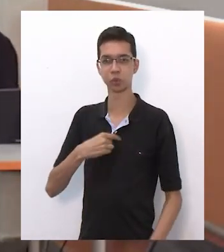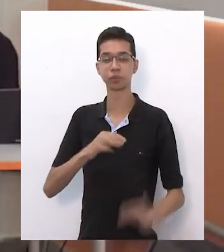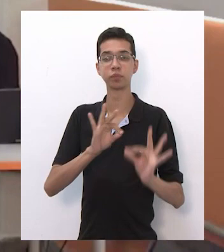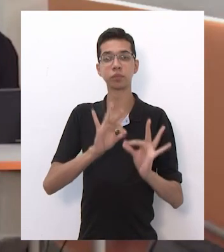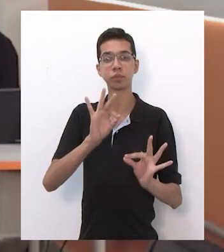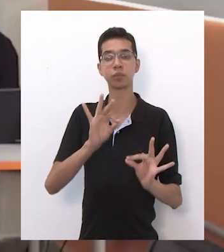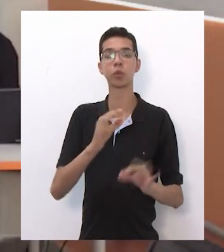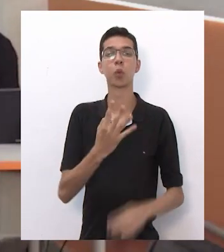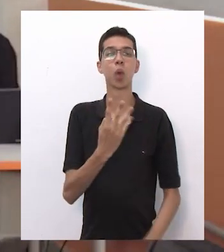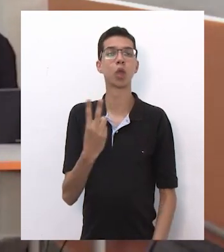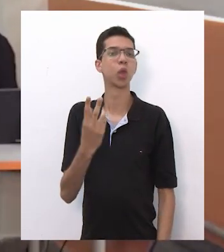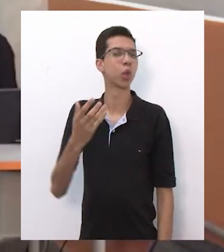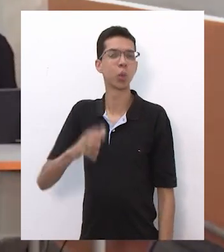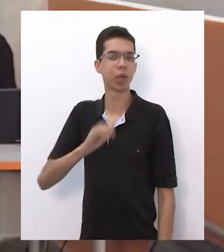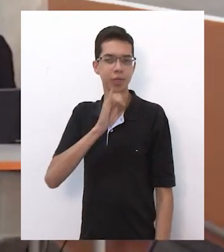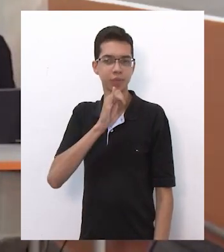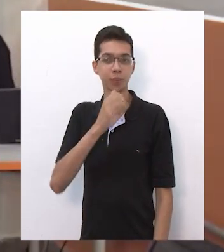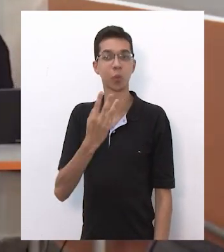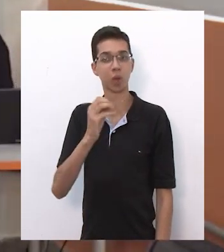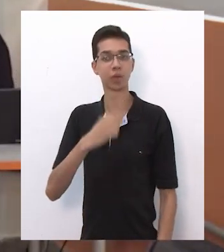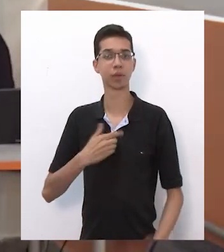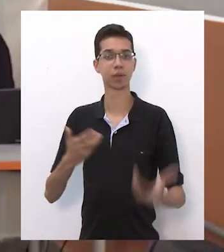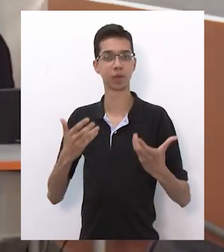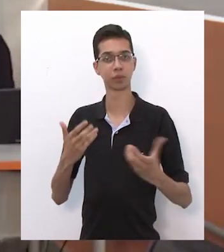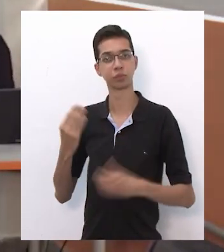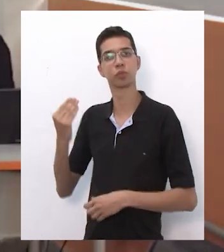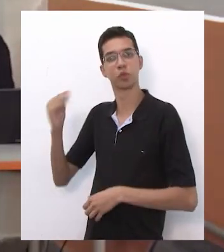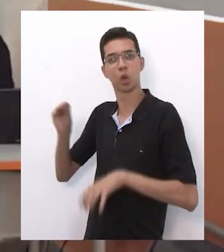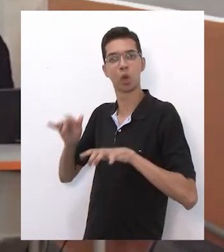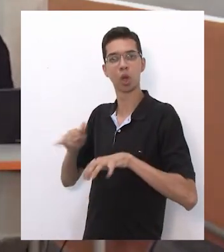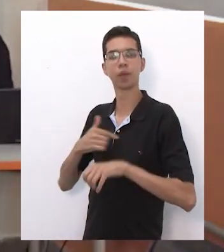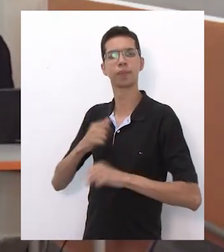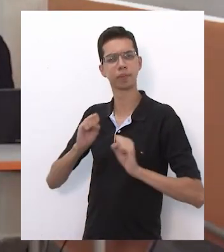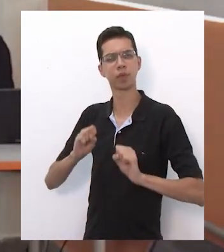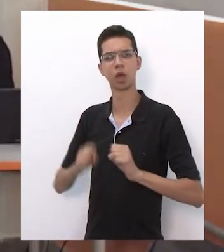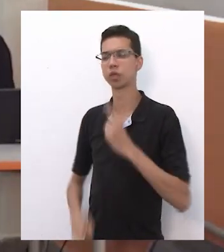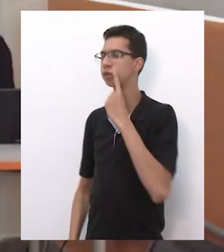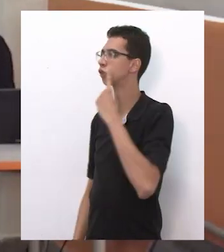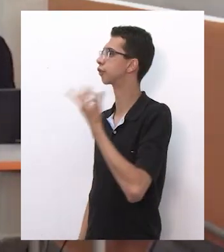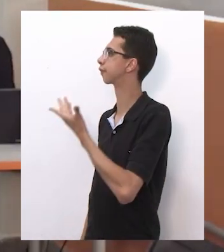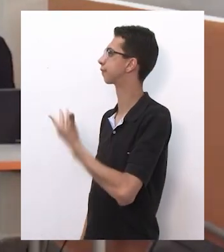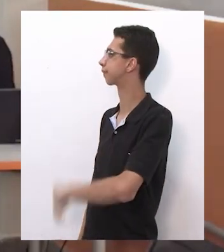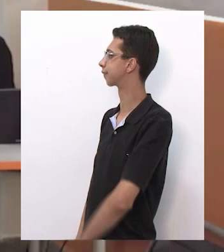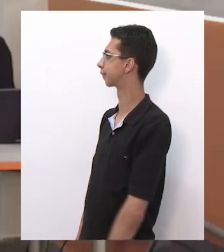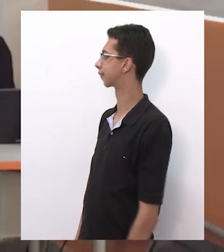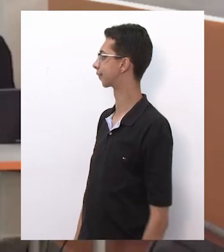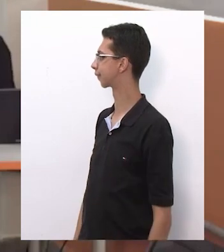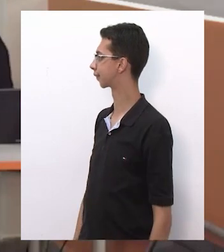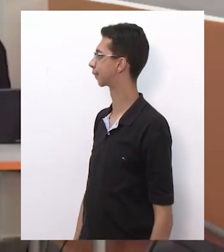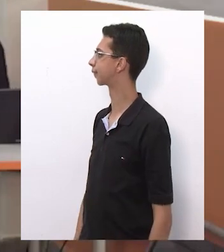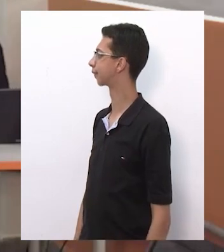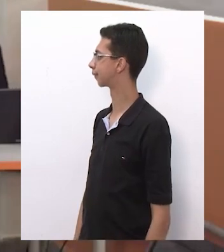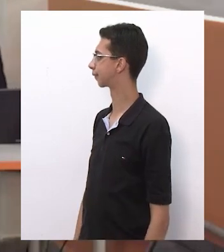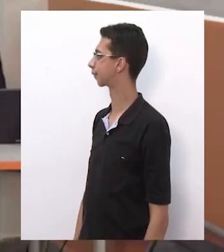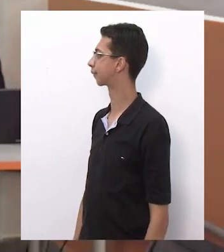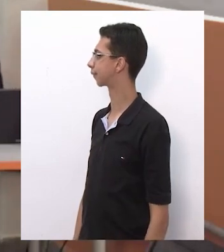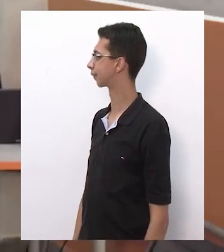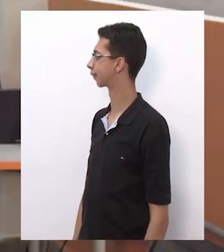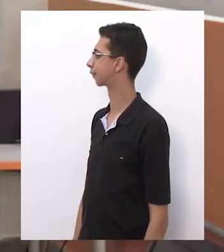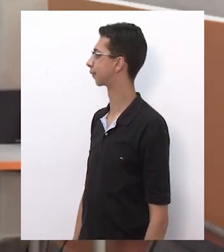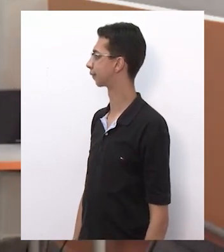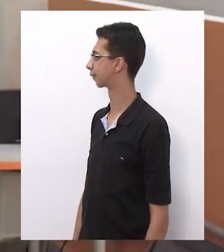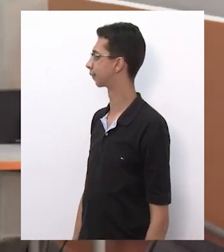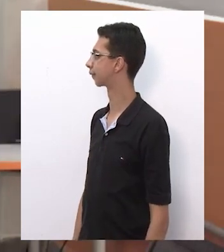quero 42, eu quero 40. E eu insiro o valor que eu quero lá. Isso me